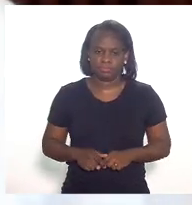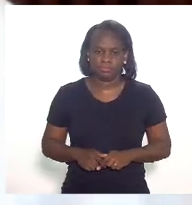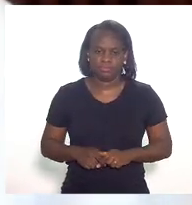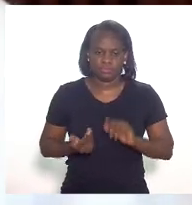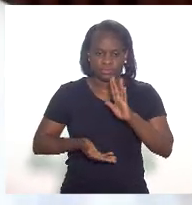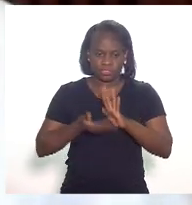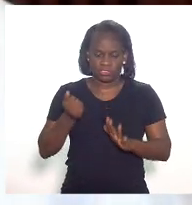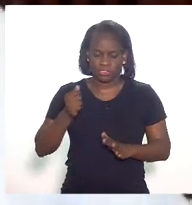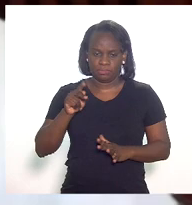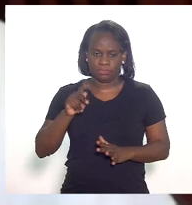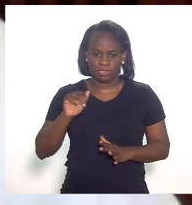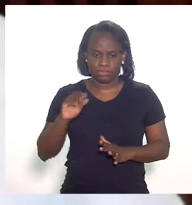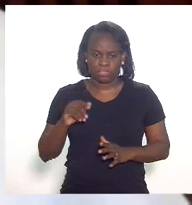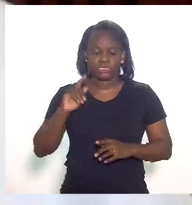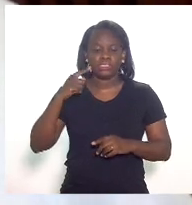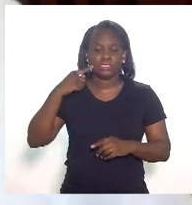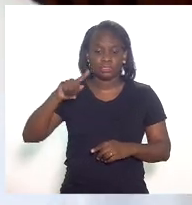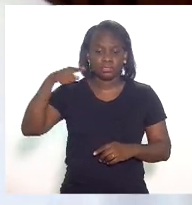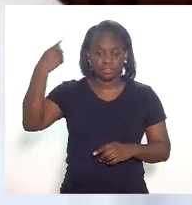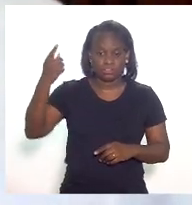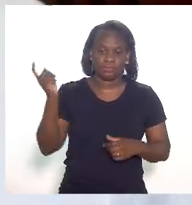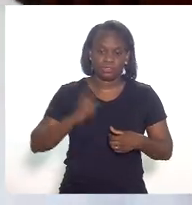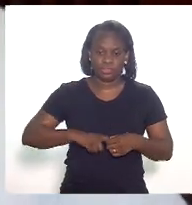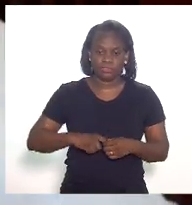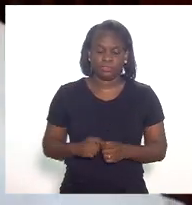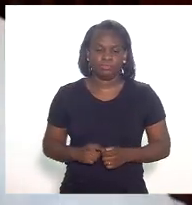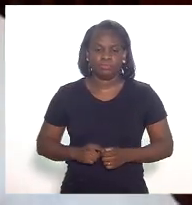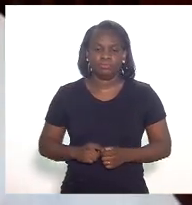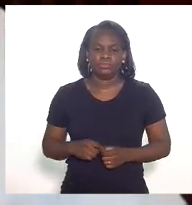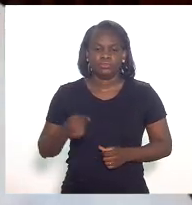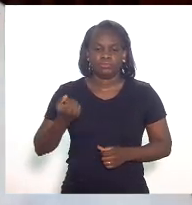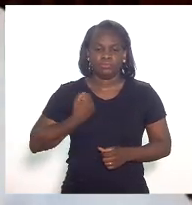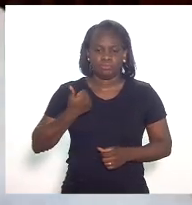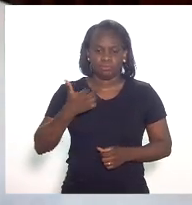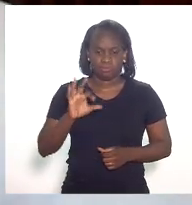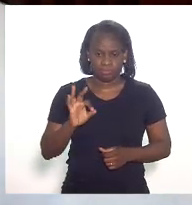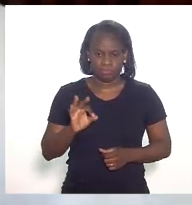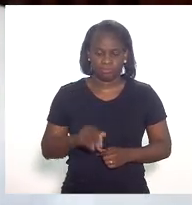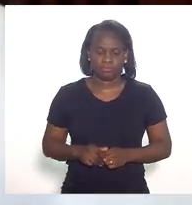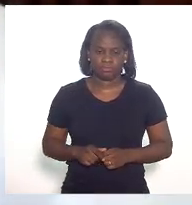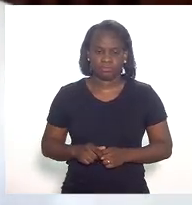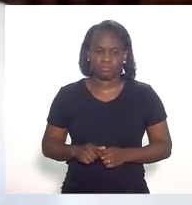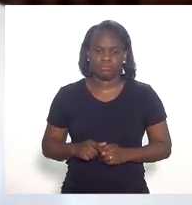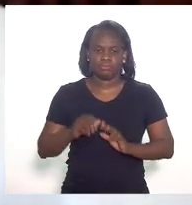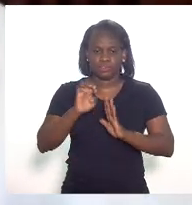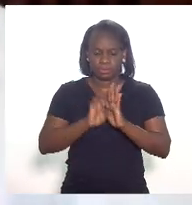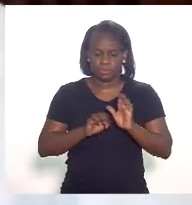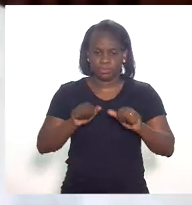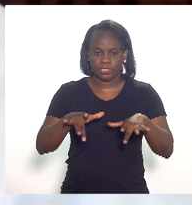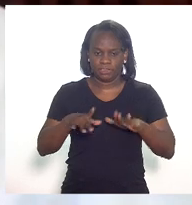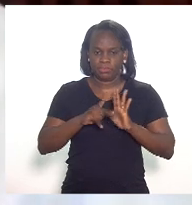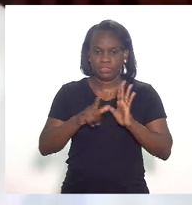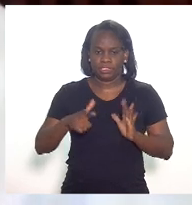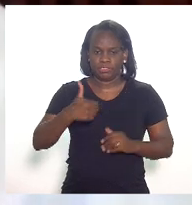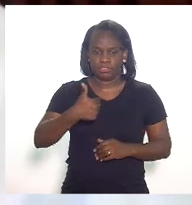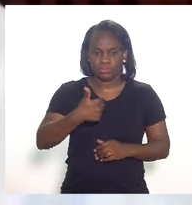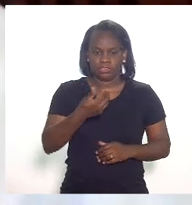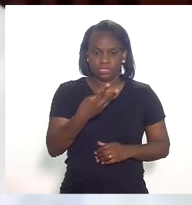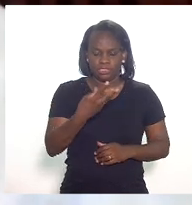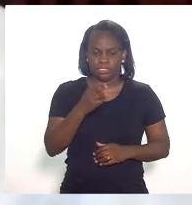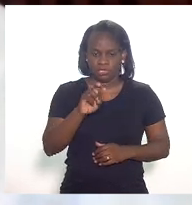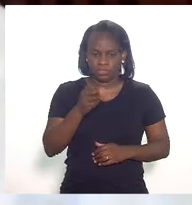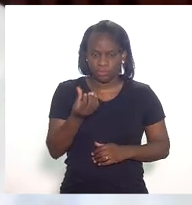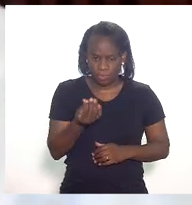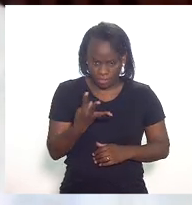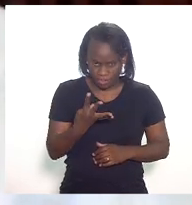pauta, volta na próxima sessão. 10 da pauta. Emendas de plenário ao projeto de lei